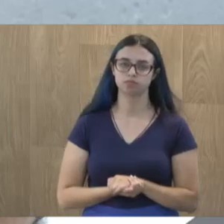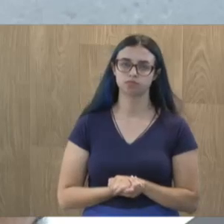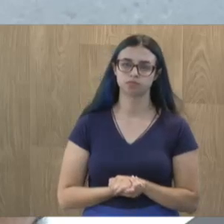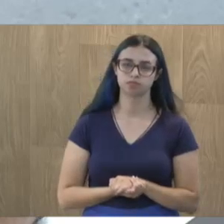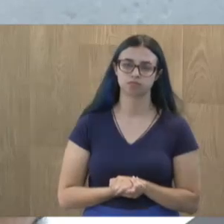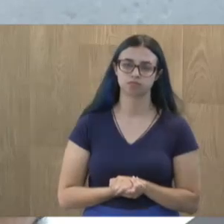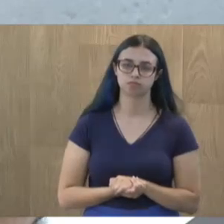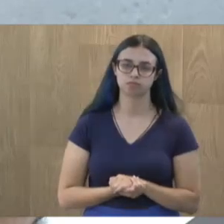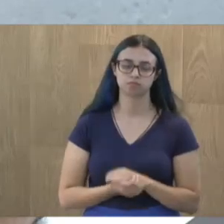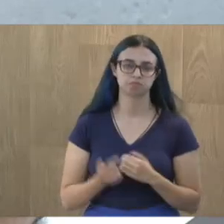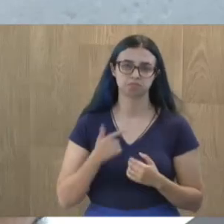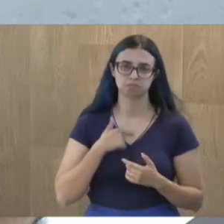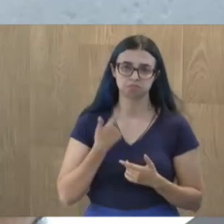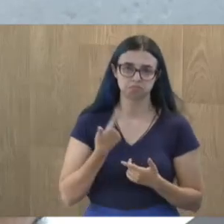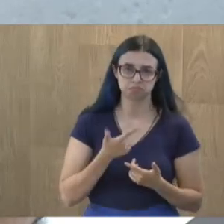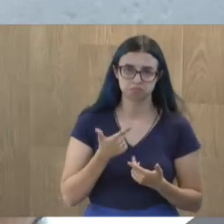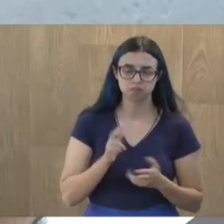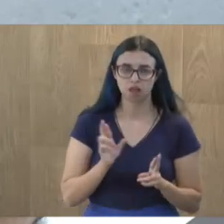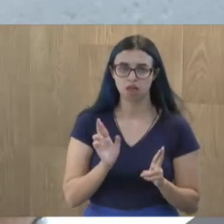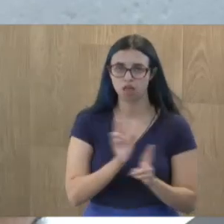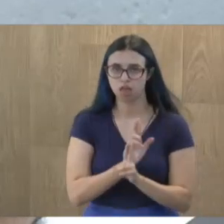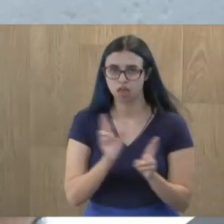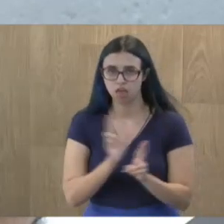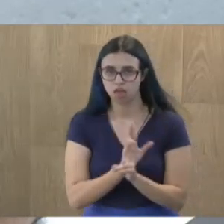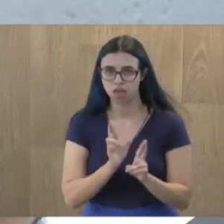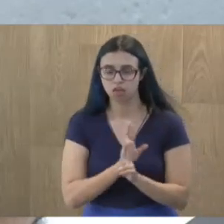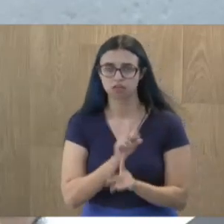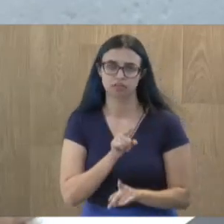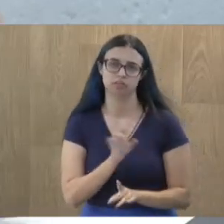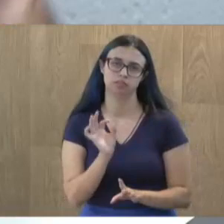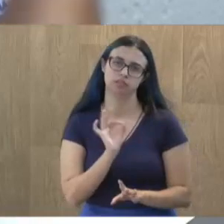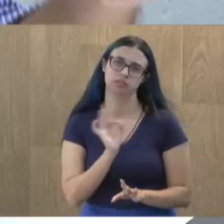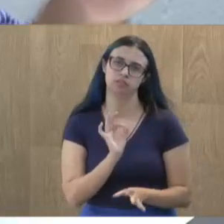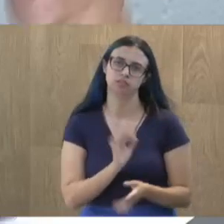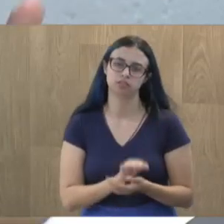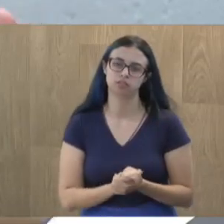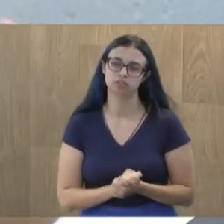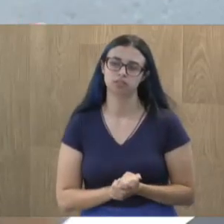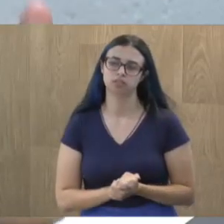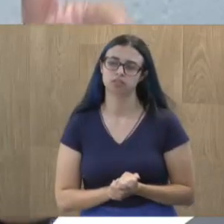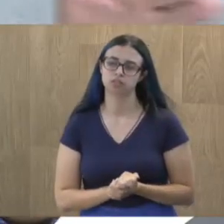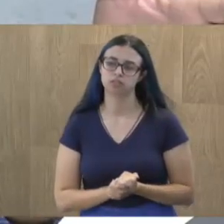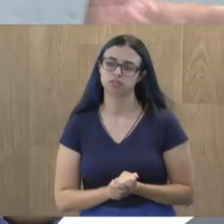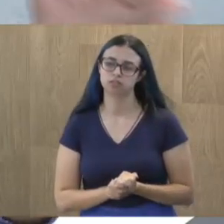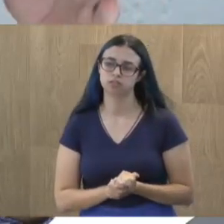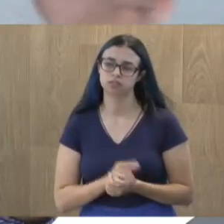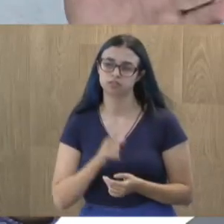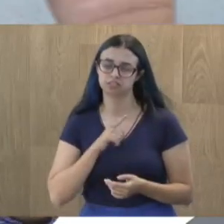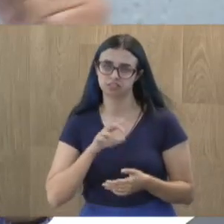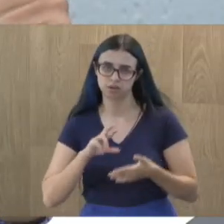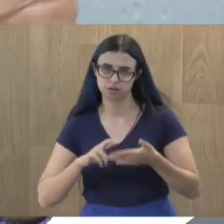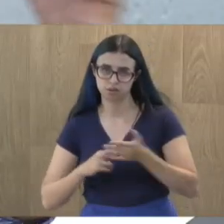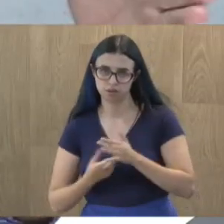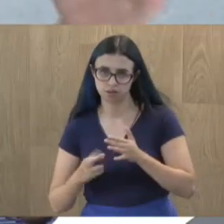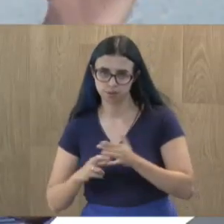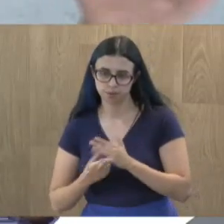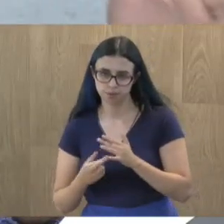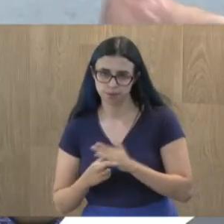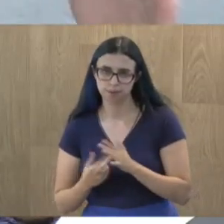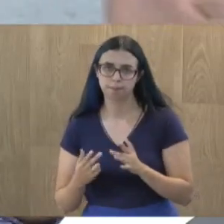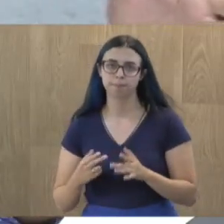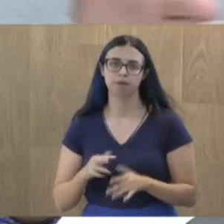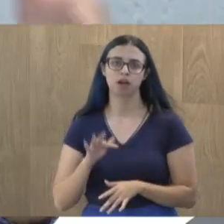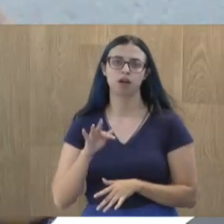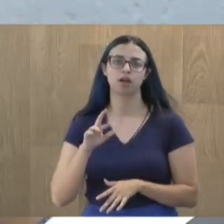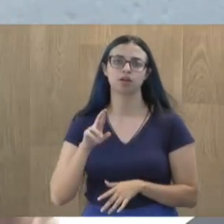eu realmente não tenho nenhum relacionamento com aquele adote um bem público. Eu, mais para baixo, ali nós temos uma praça, no Frei Galvão, que a